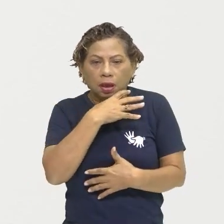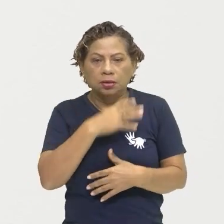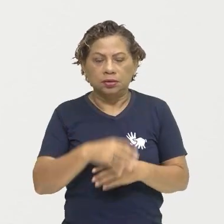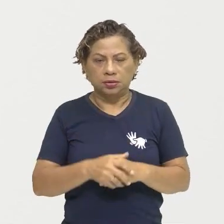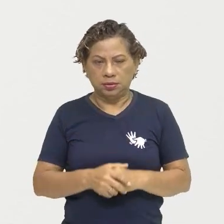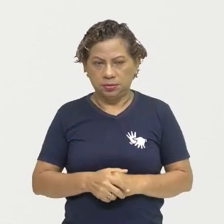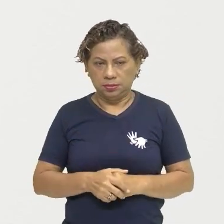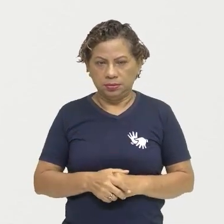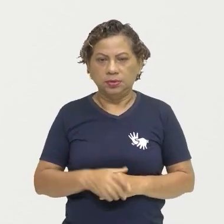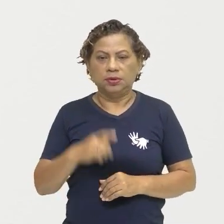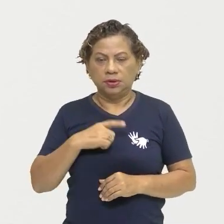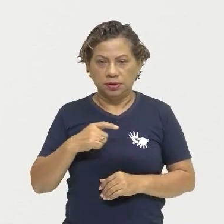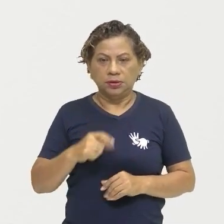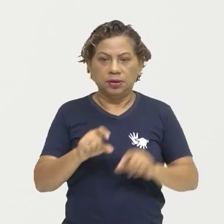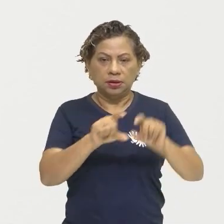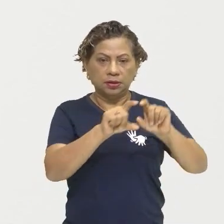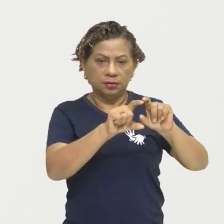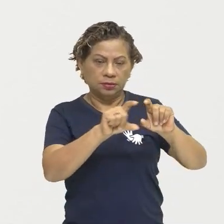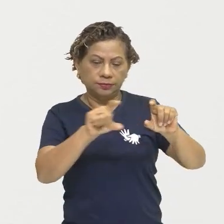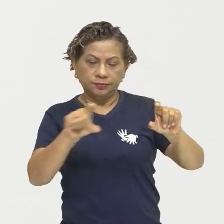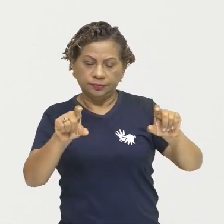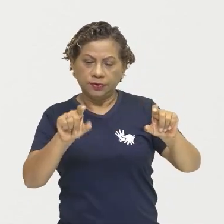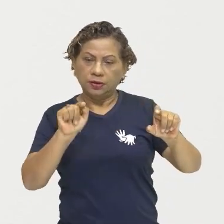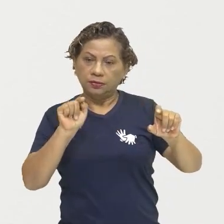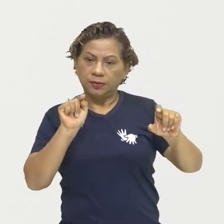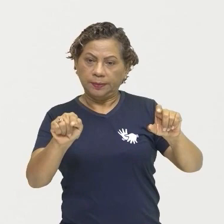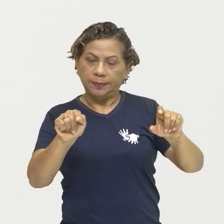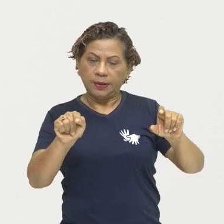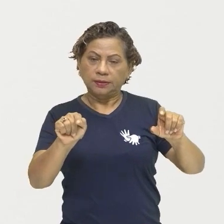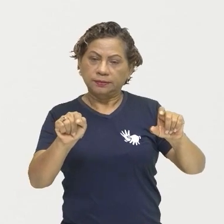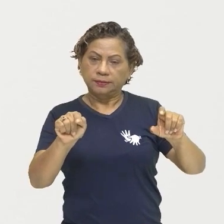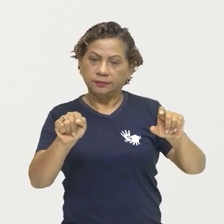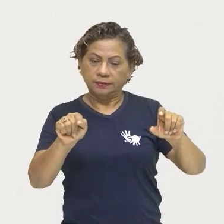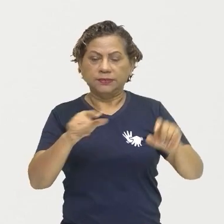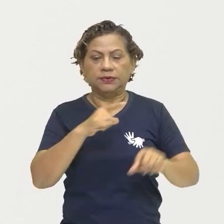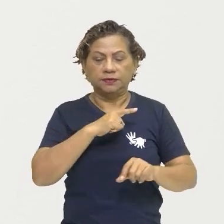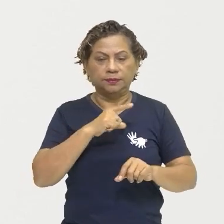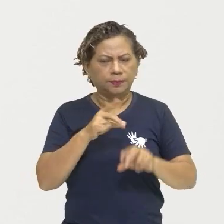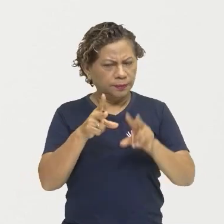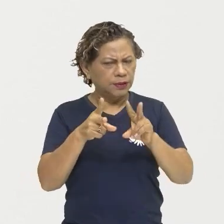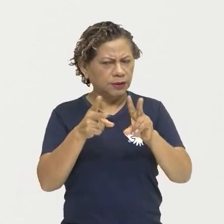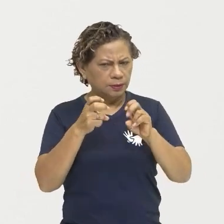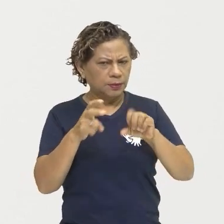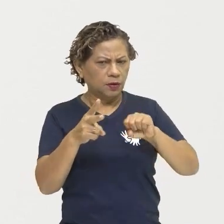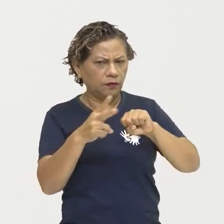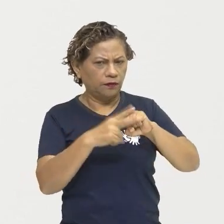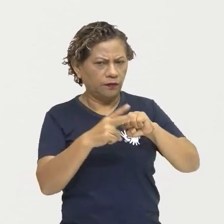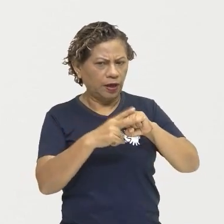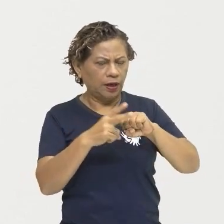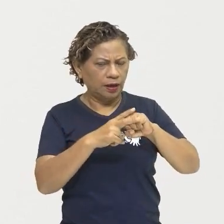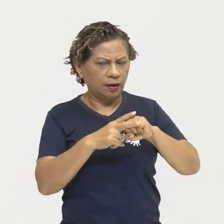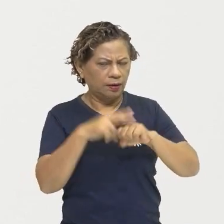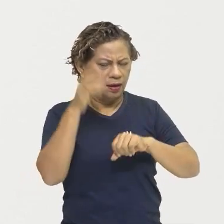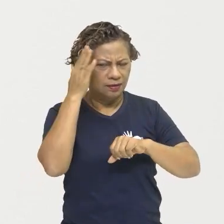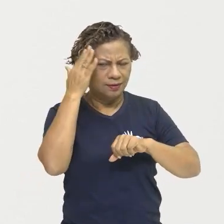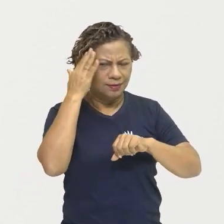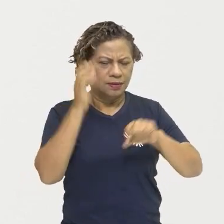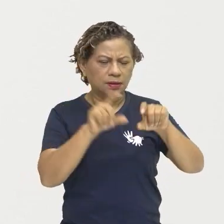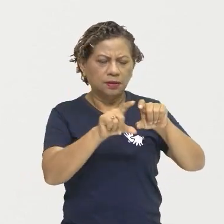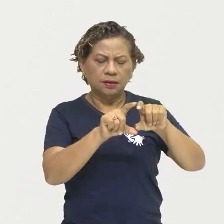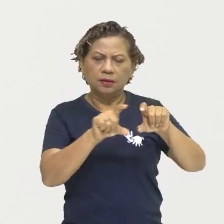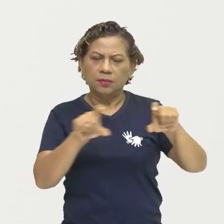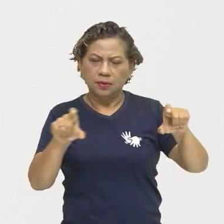que constitui um período e, portanto, uma oração, eu tenho a presença de um verbo. Eu sei que é uma oração no